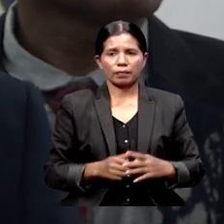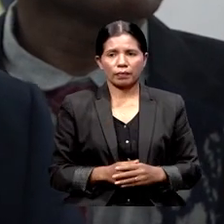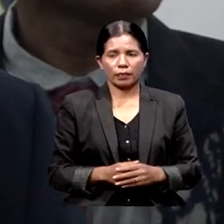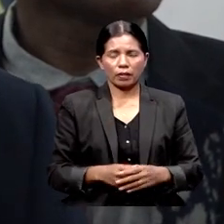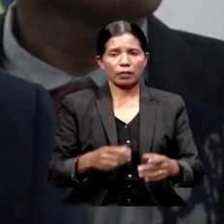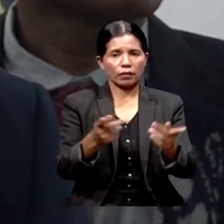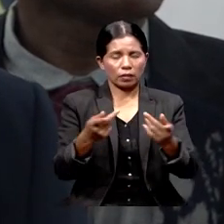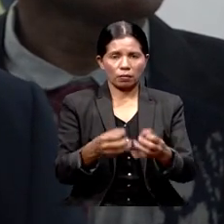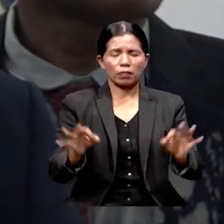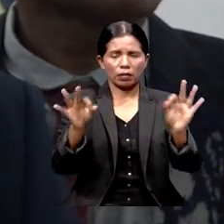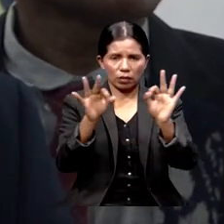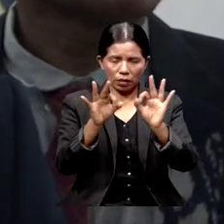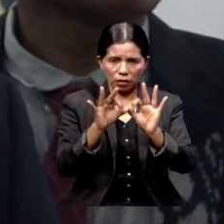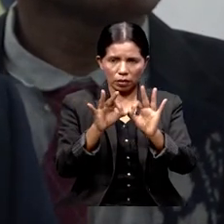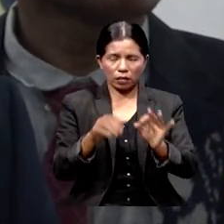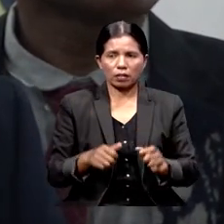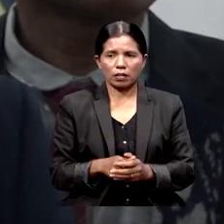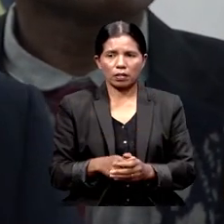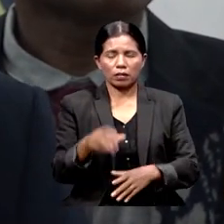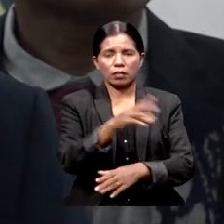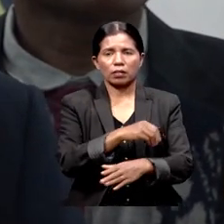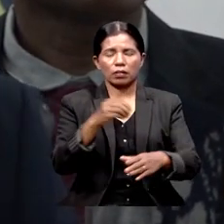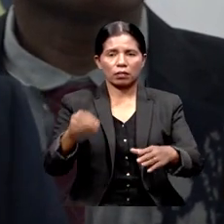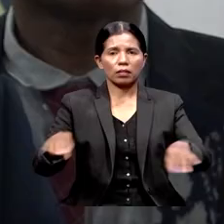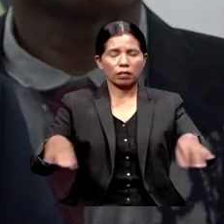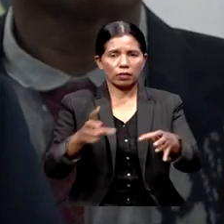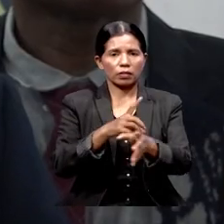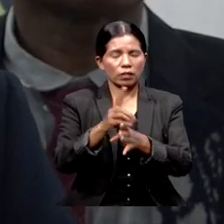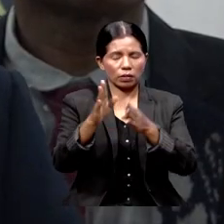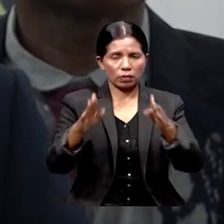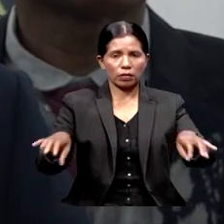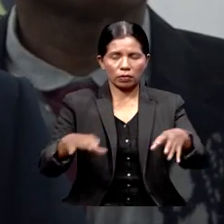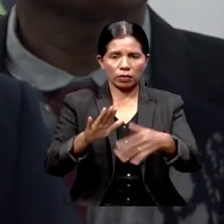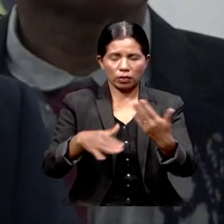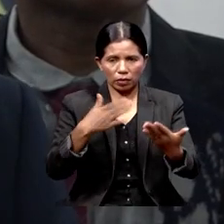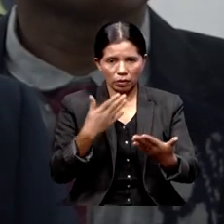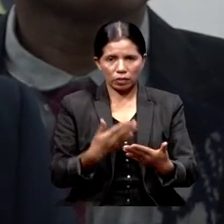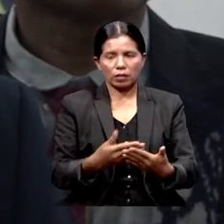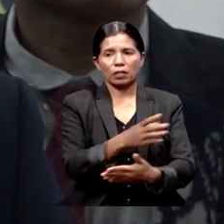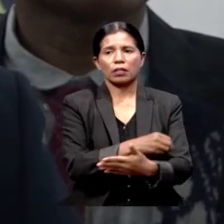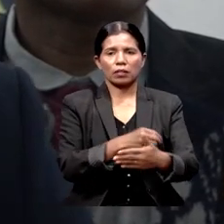fatores importantes, o insama ka cargo diretor de serviço sira, bele aposta sirninia